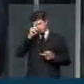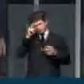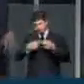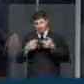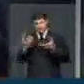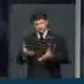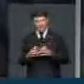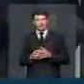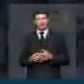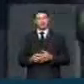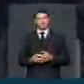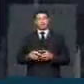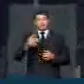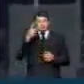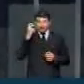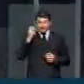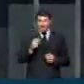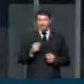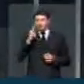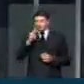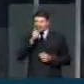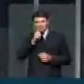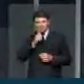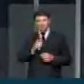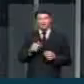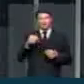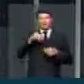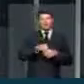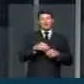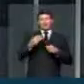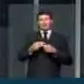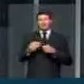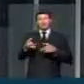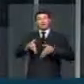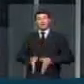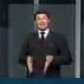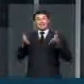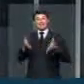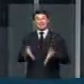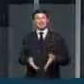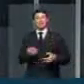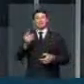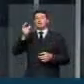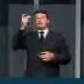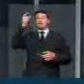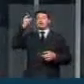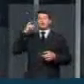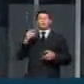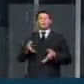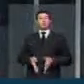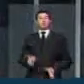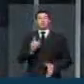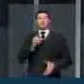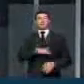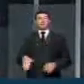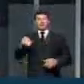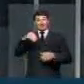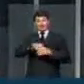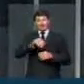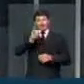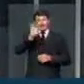veja senhoras com as suas criancinhas nascendo dentro do município Fazia tempo que não nascia crianças dentro de